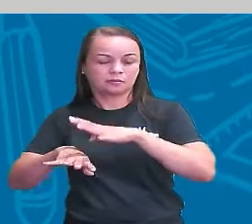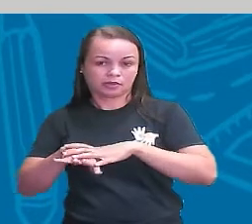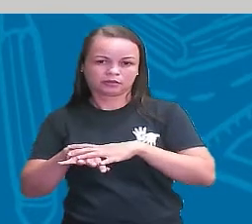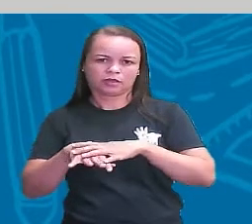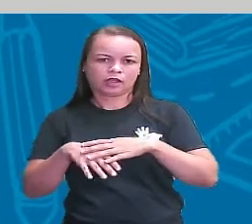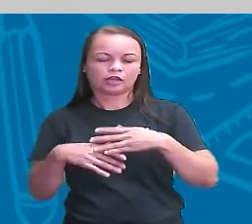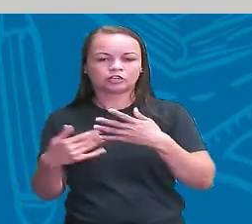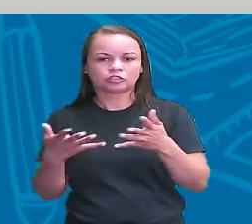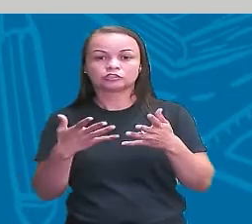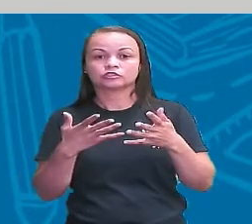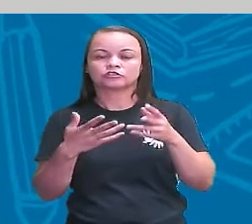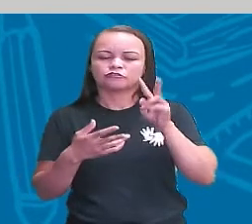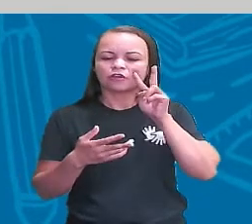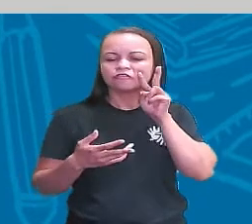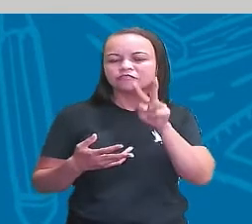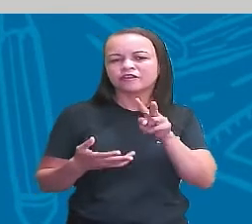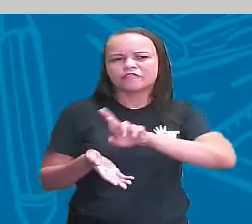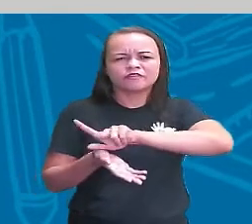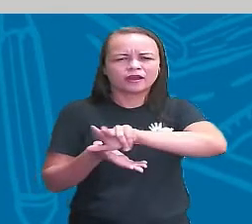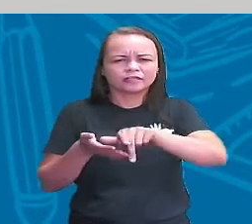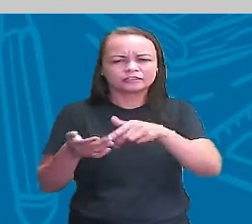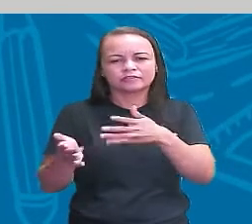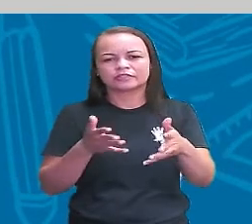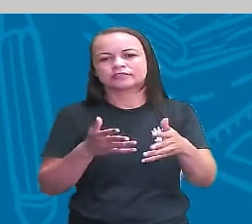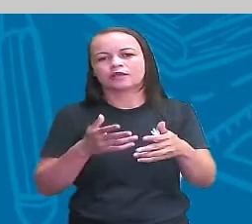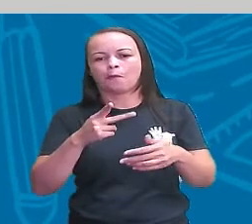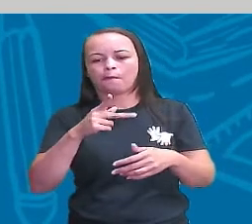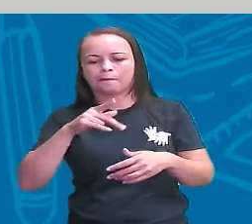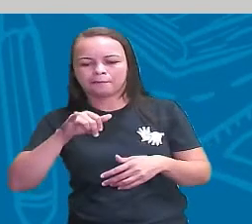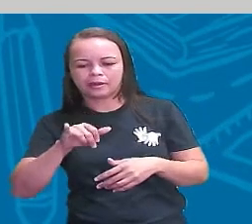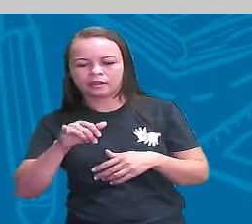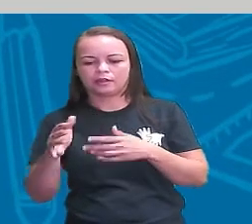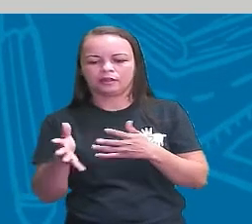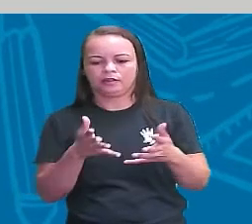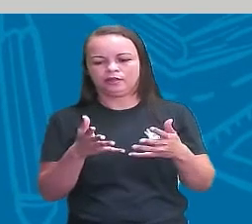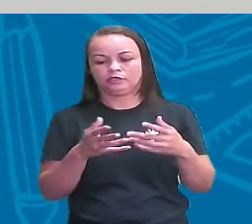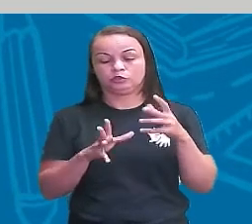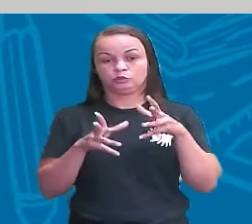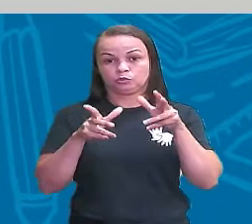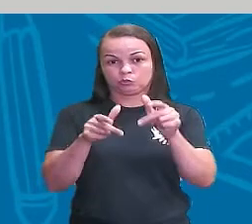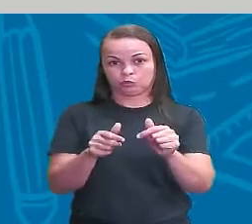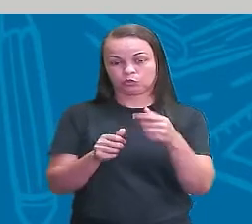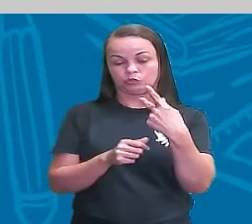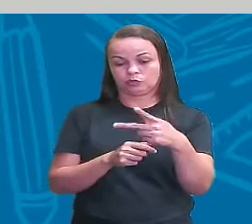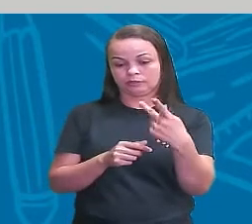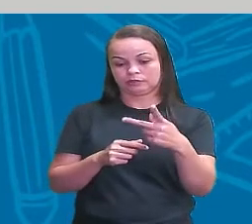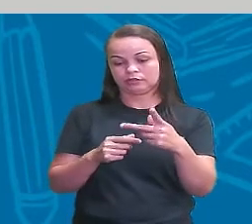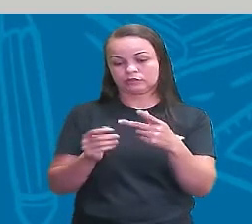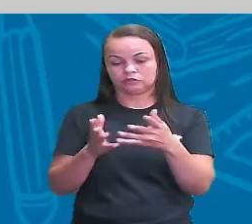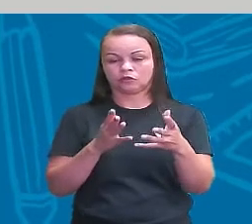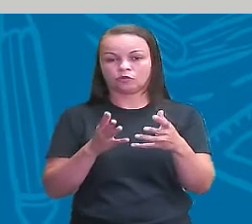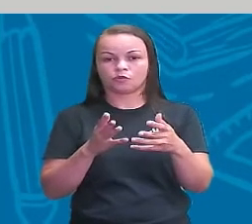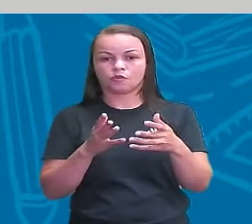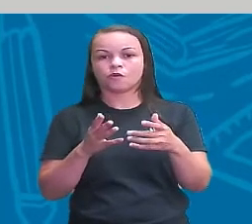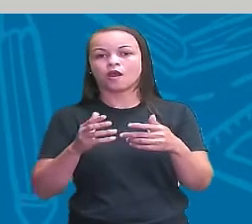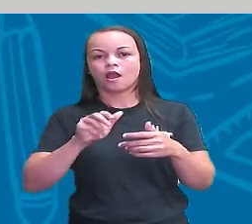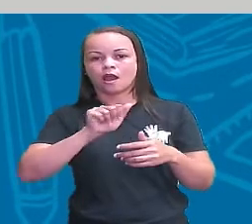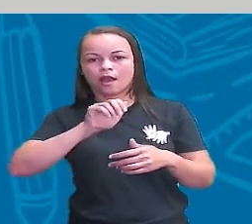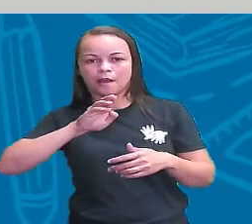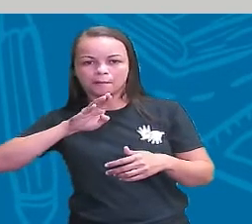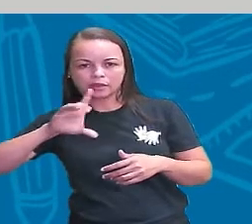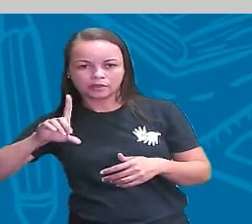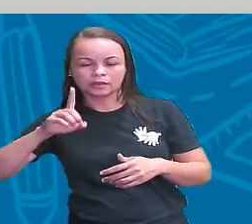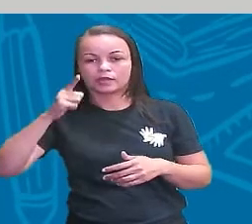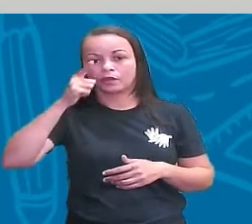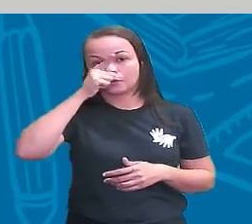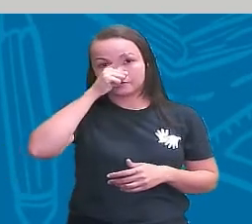muito a letra π, alfa, beta, gama. Tudo isso são letras do alfabeto grego, que é muito